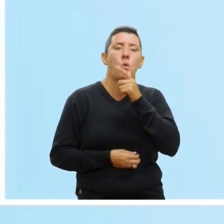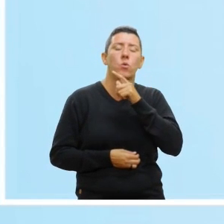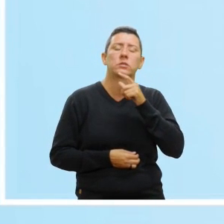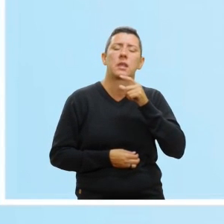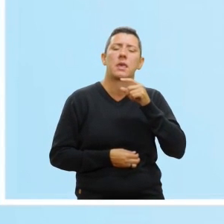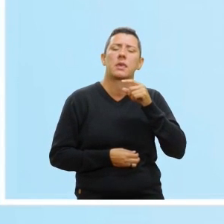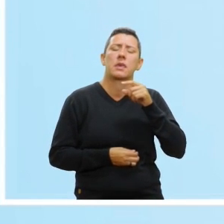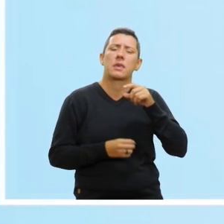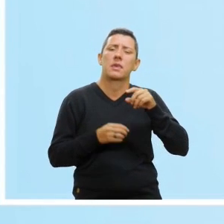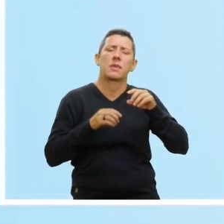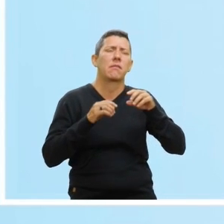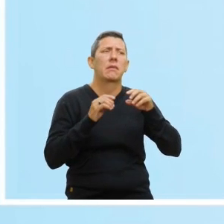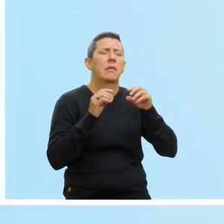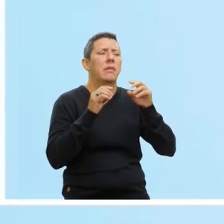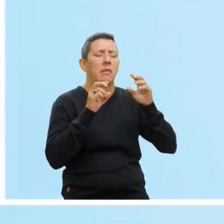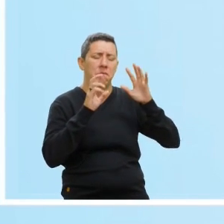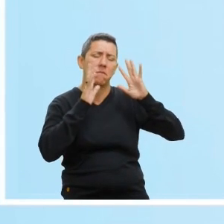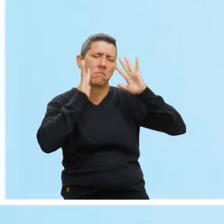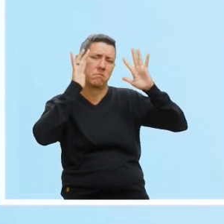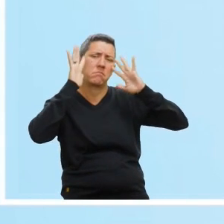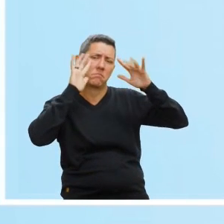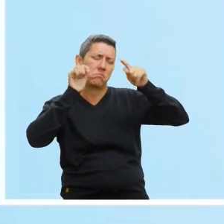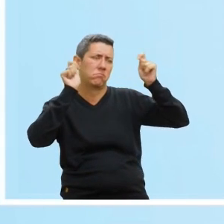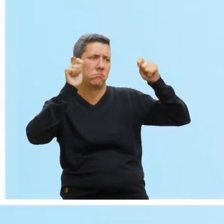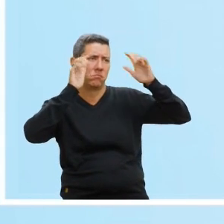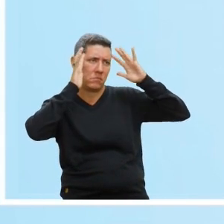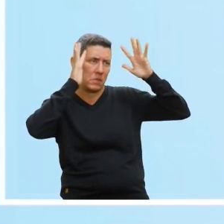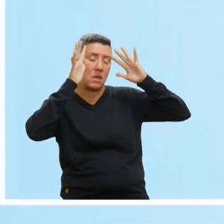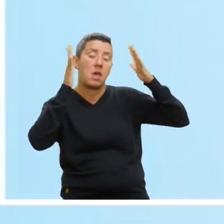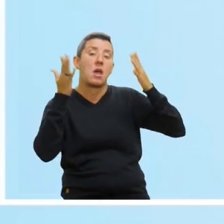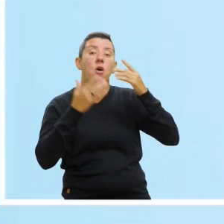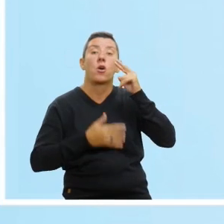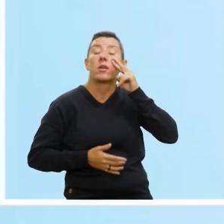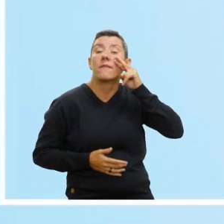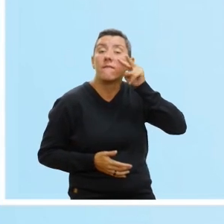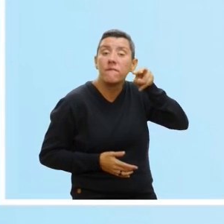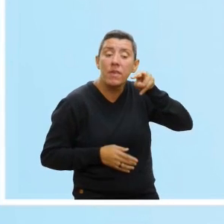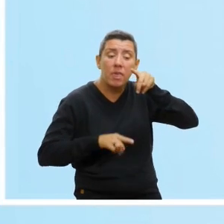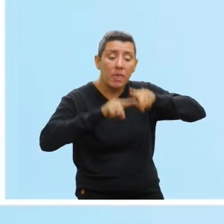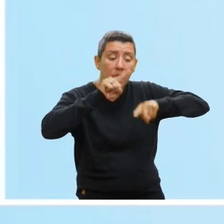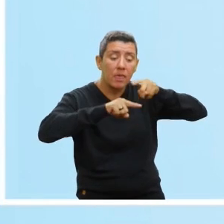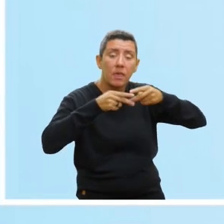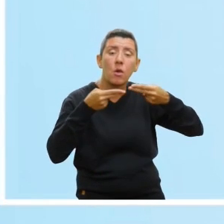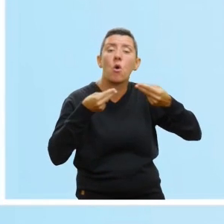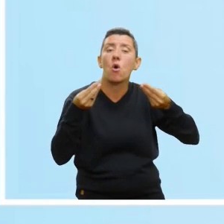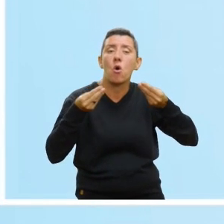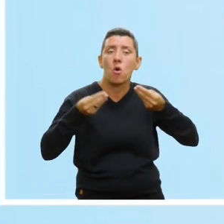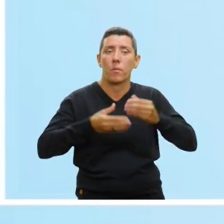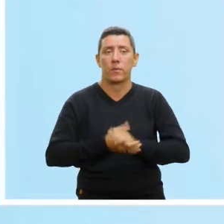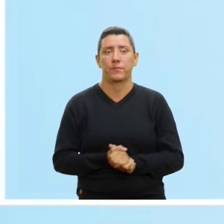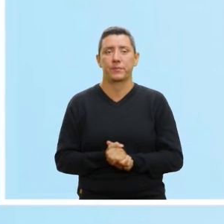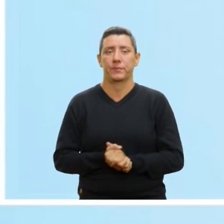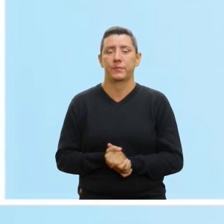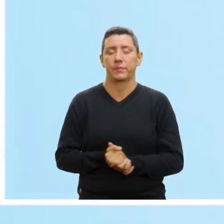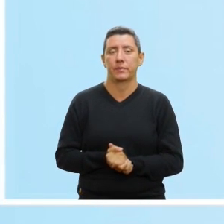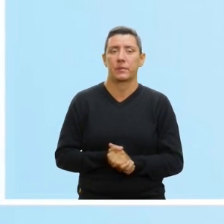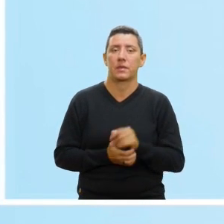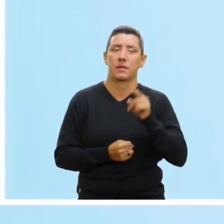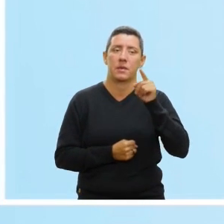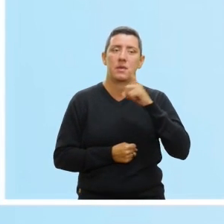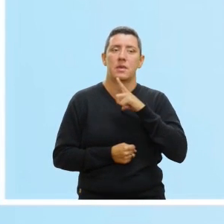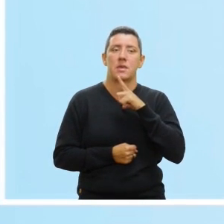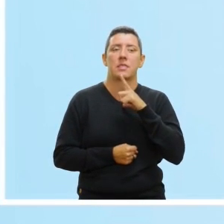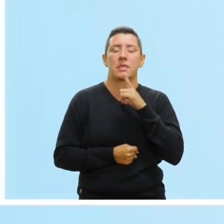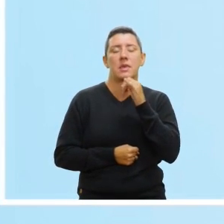fisicamente, né? O que é o DWDM? Visualmente, o que é esse equipamento? Então aqui tem alguns exemplos das